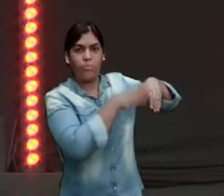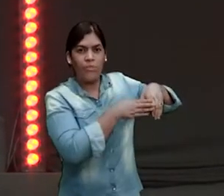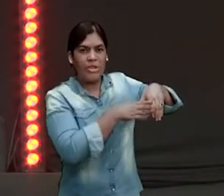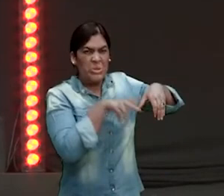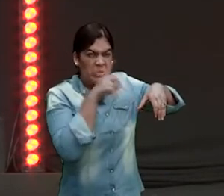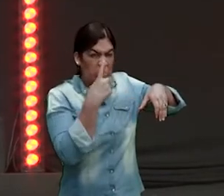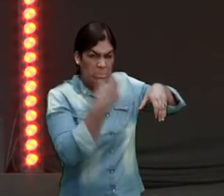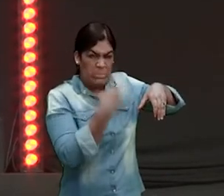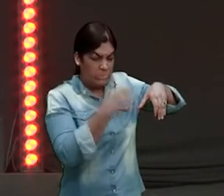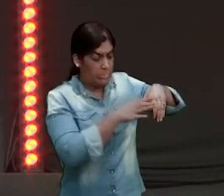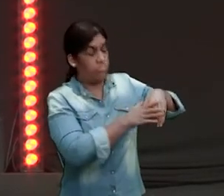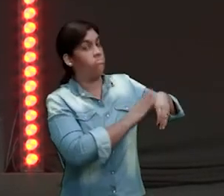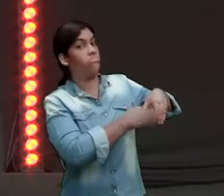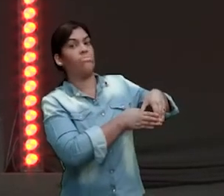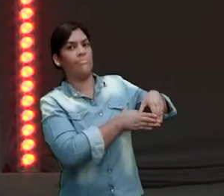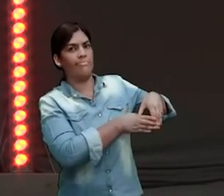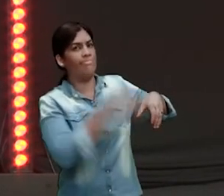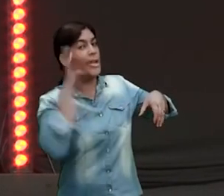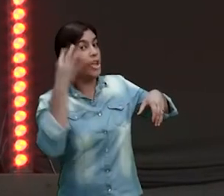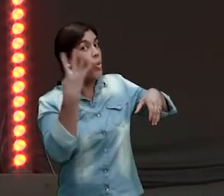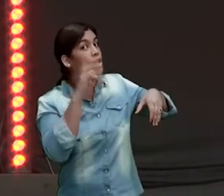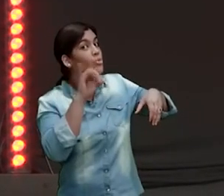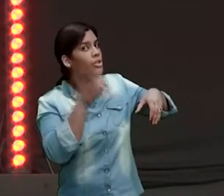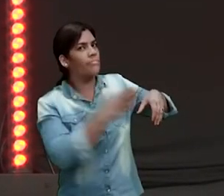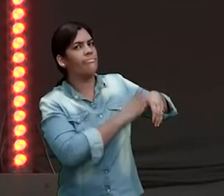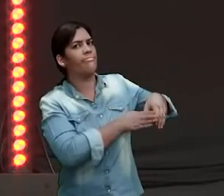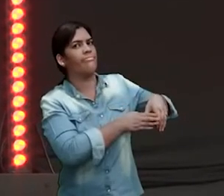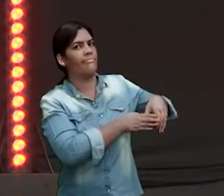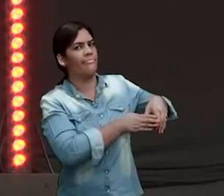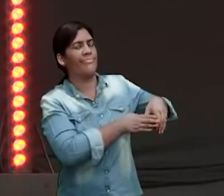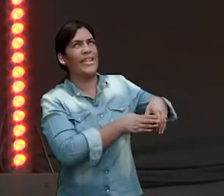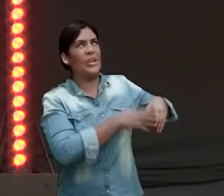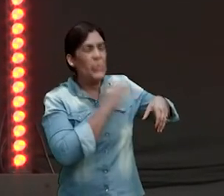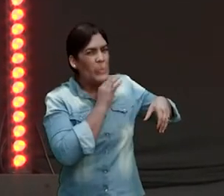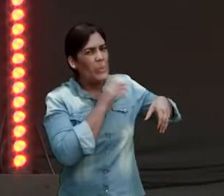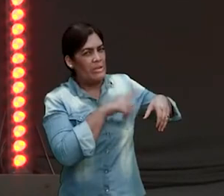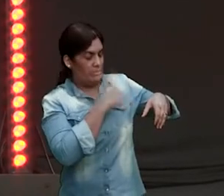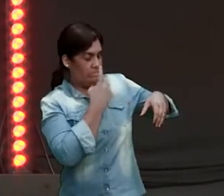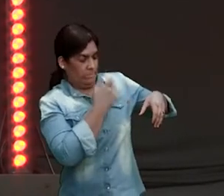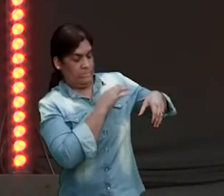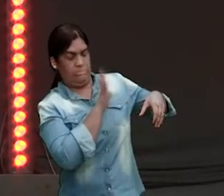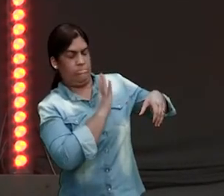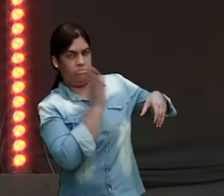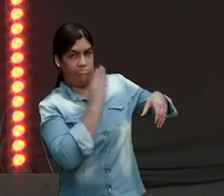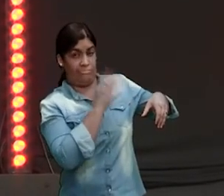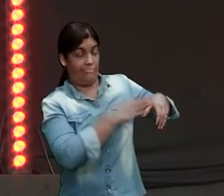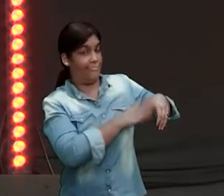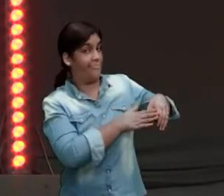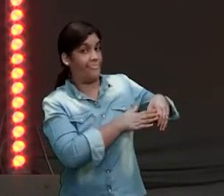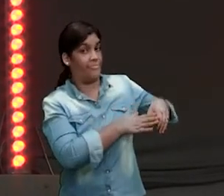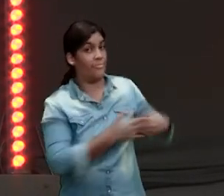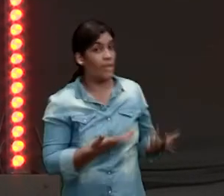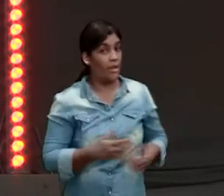já a mexer horrível já 4 dias já não tá legal pessoa com um dia de morto você